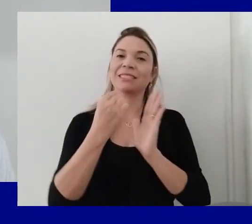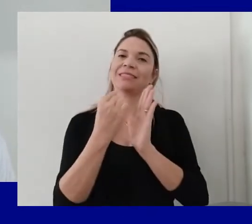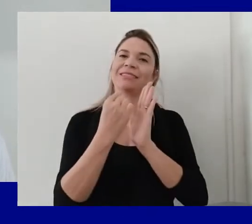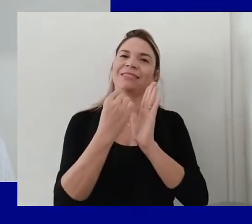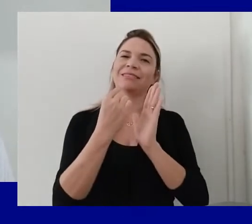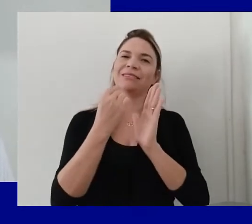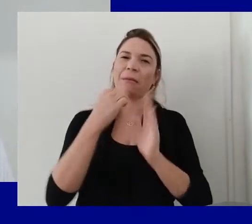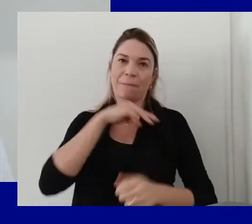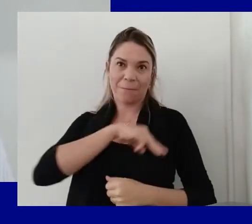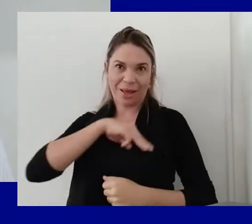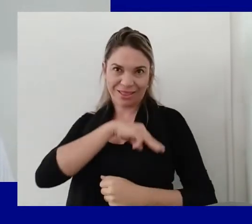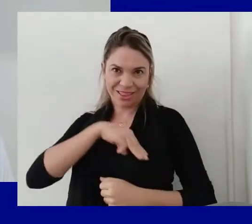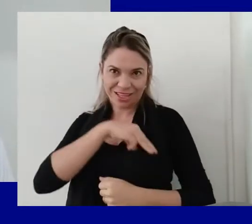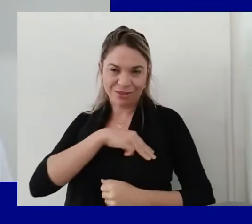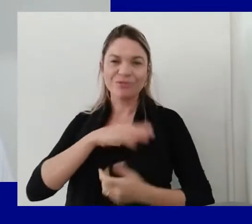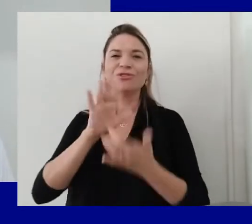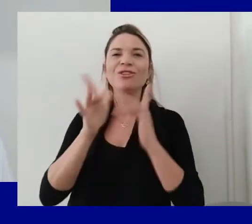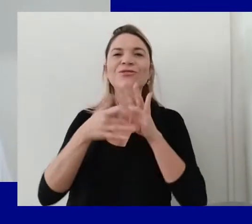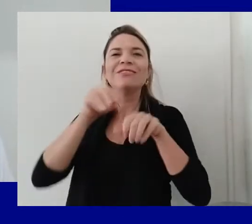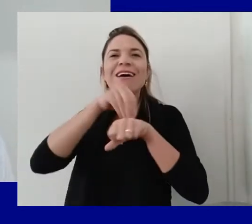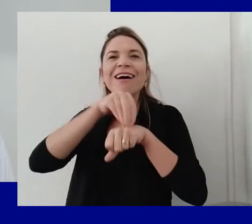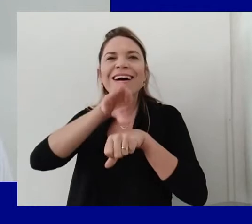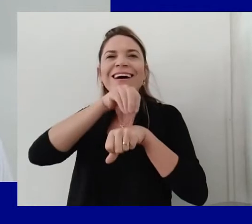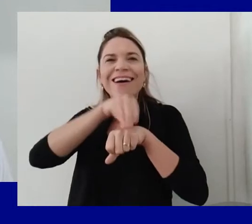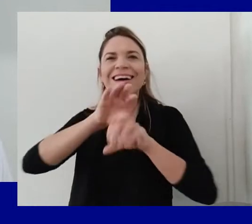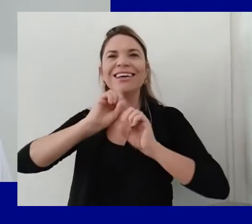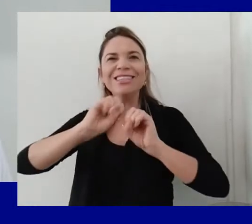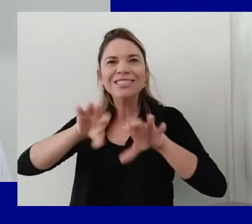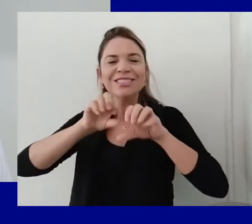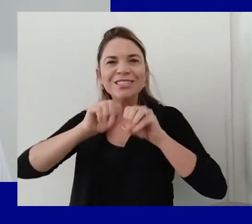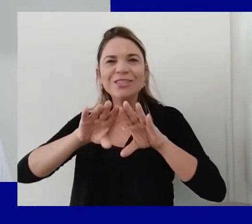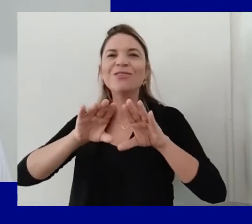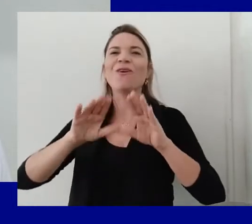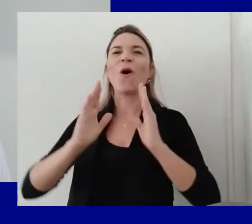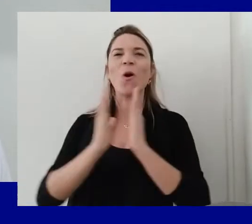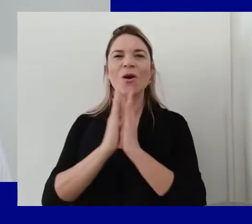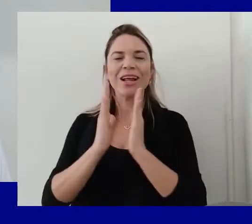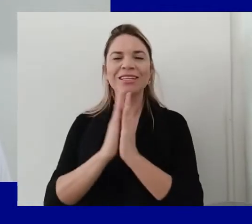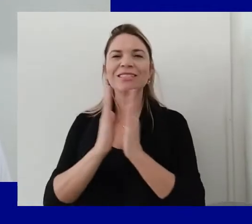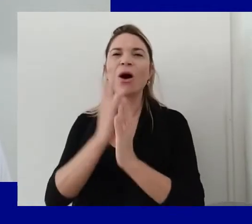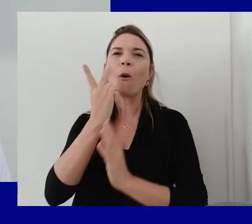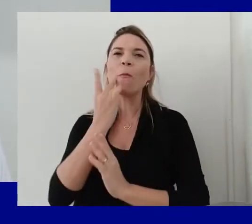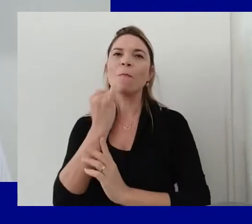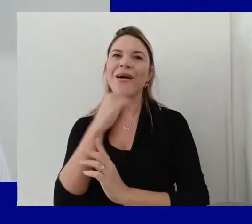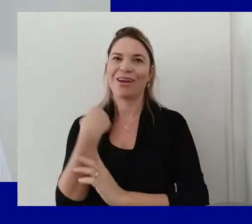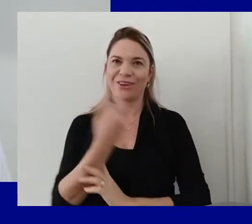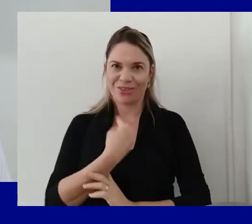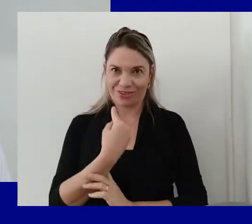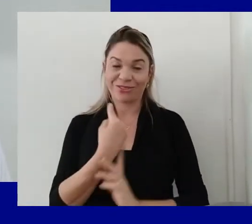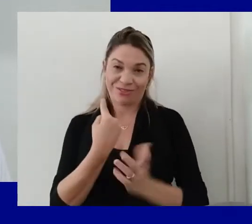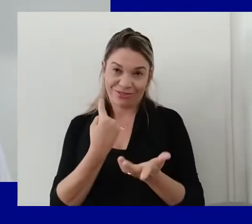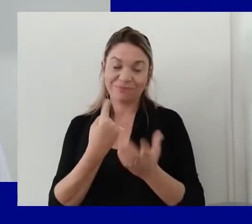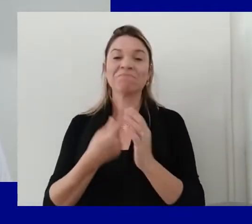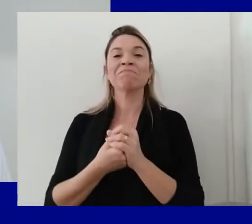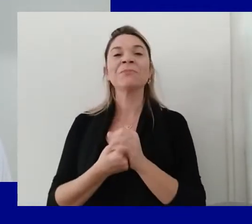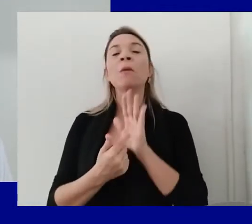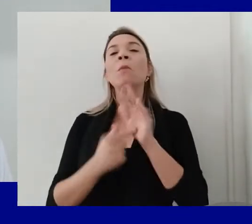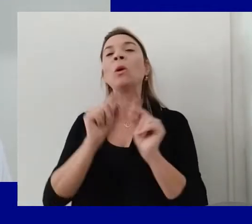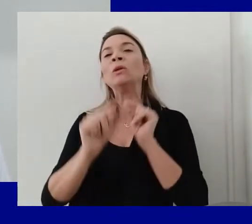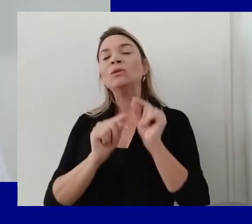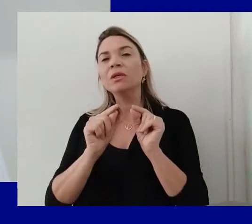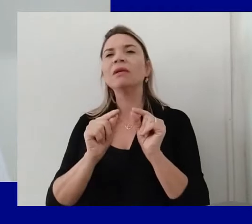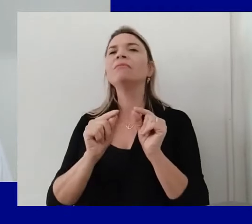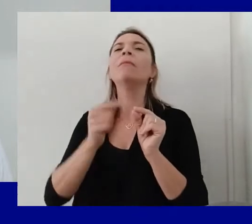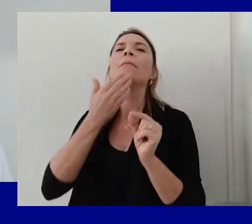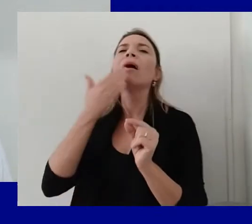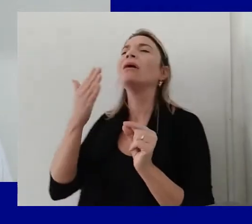ensinou sobre a oração, na oração modelo que nós vamos ver adiante, ele disse: venha o teu reino. Nós devemos